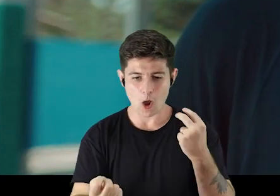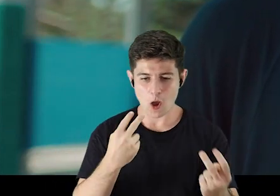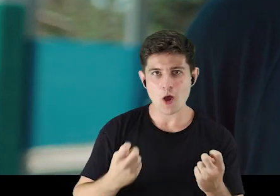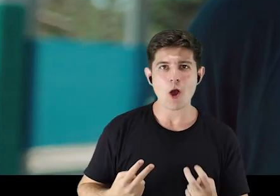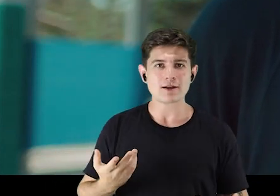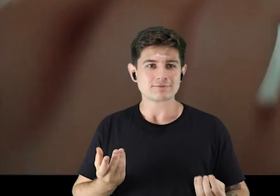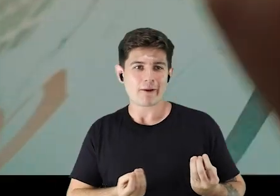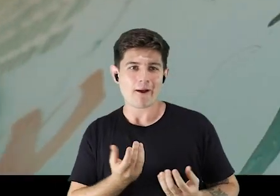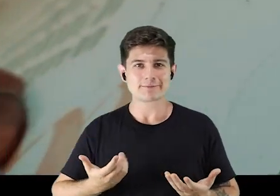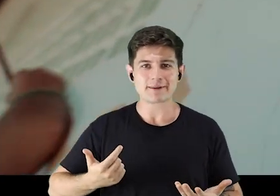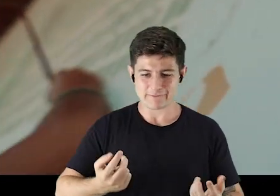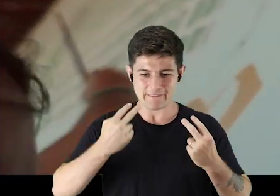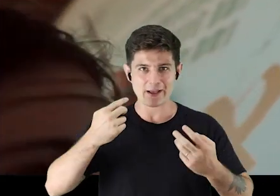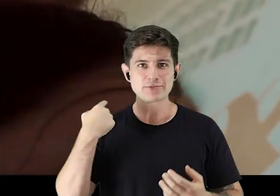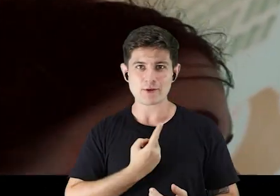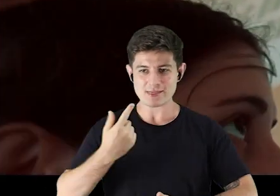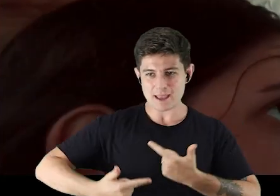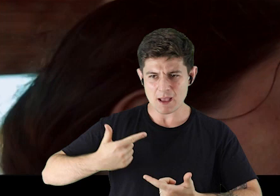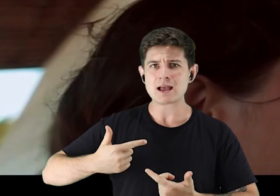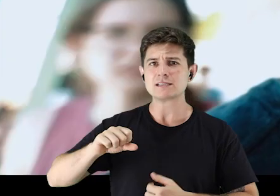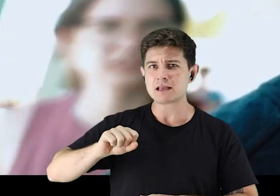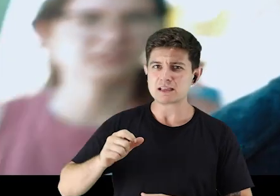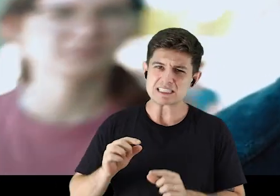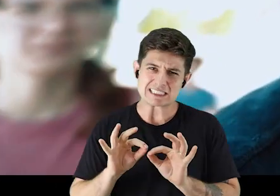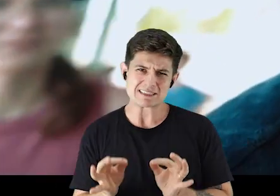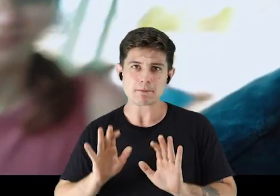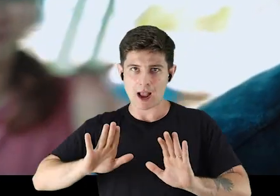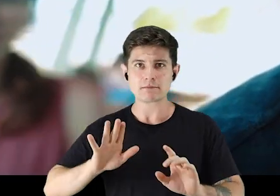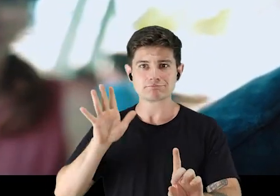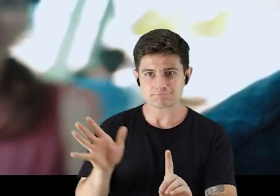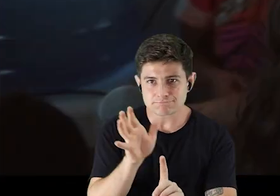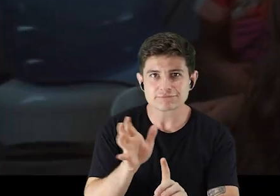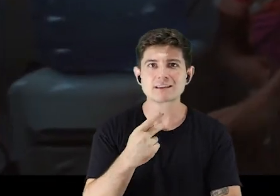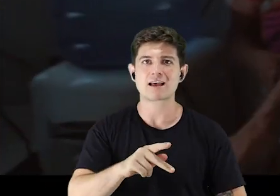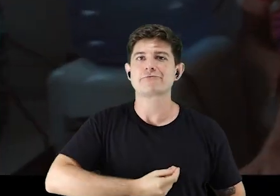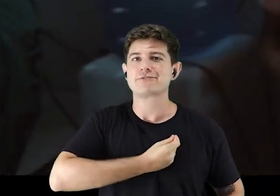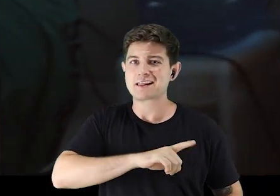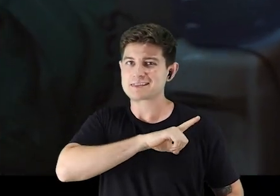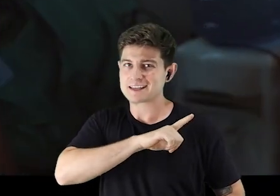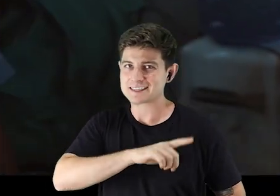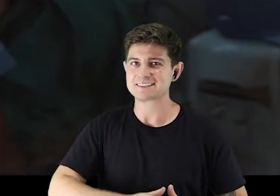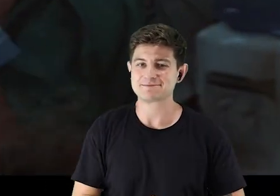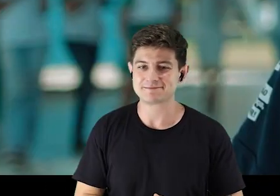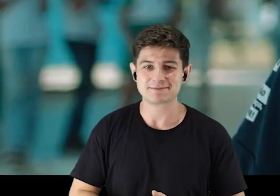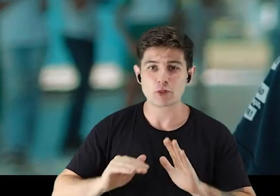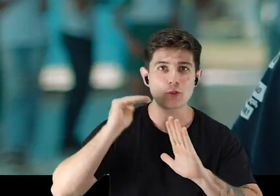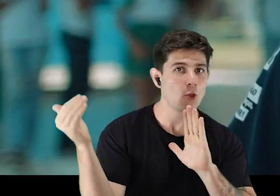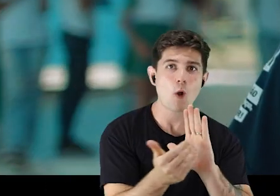das crianças e ver como a nossa ação, mesmo sendo pouca, afeta bastante as vidas delas. Todo mundo